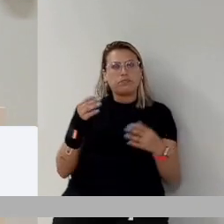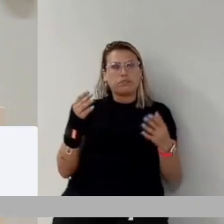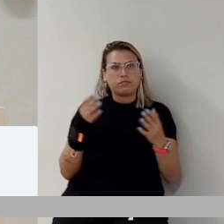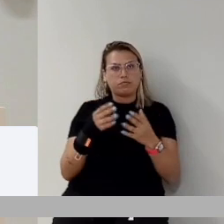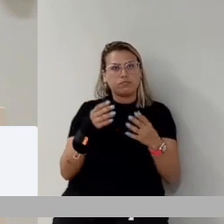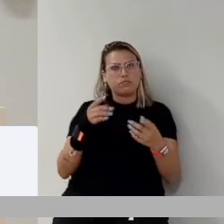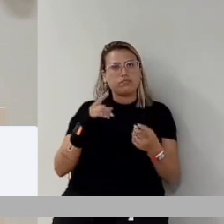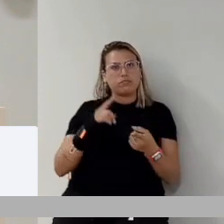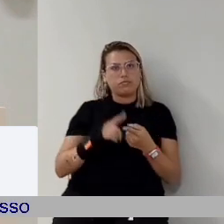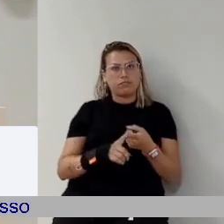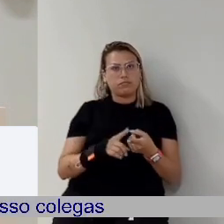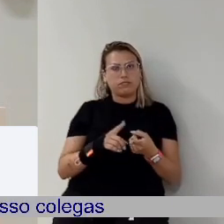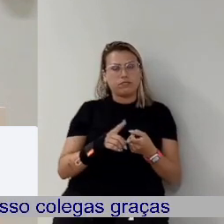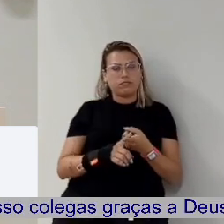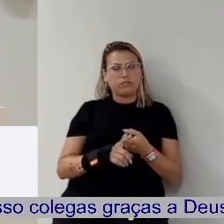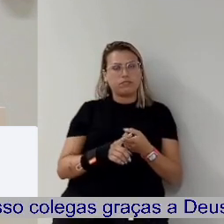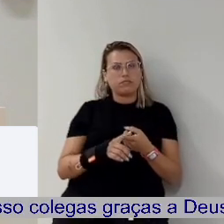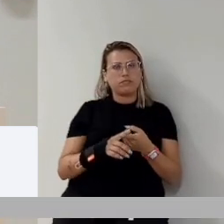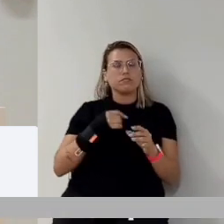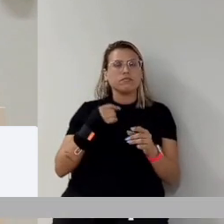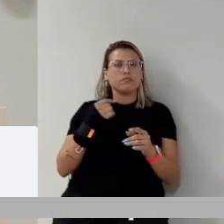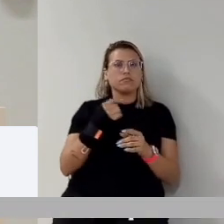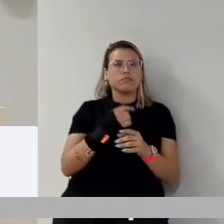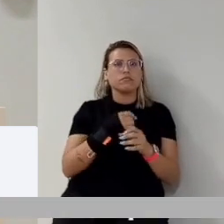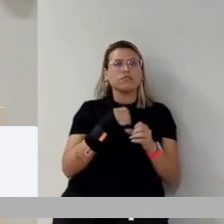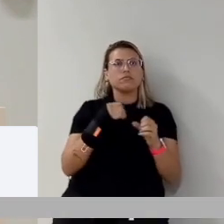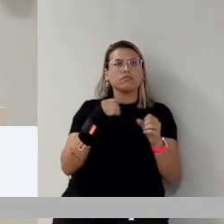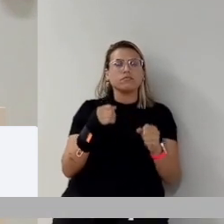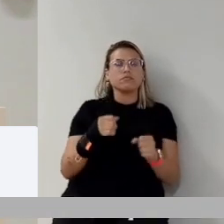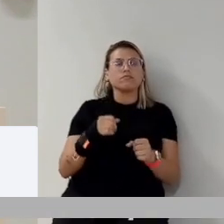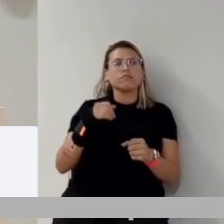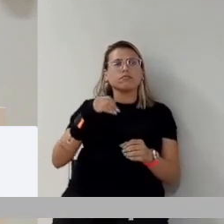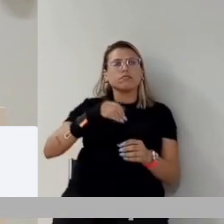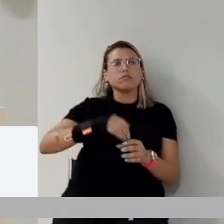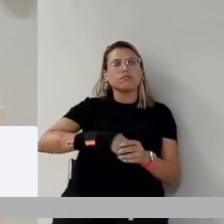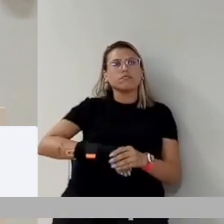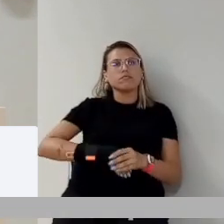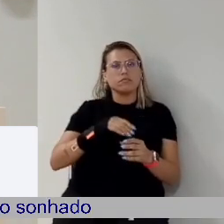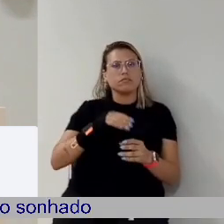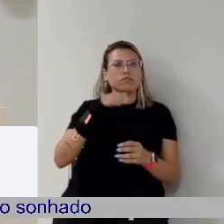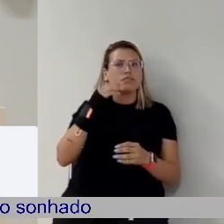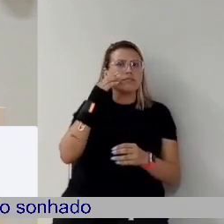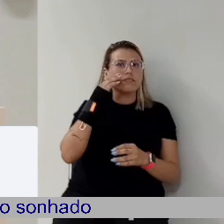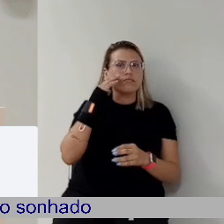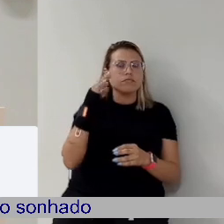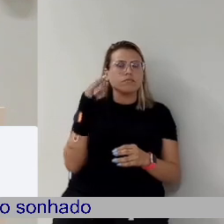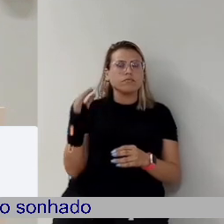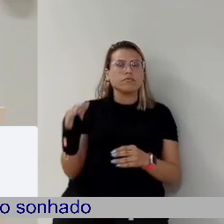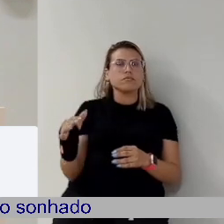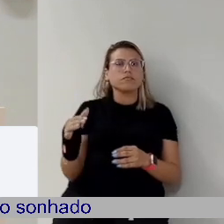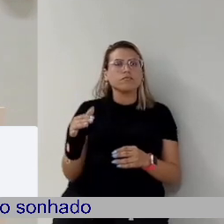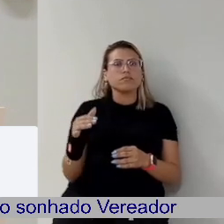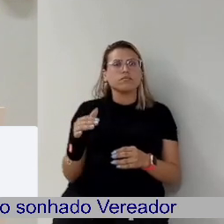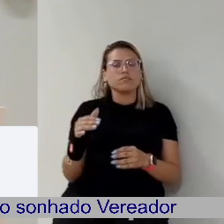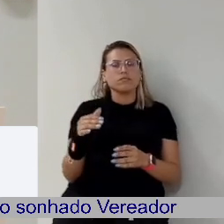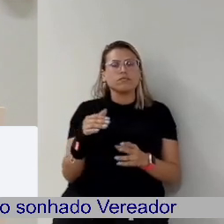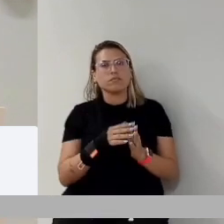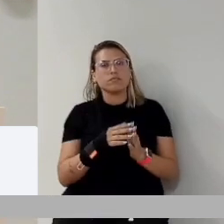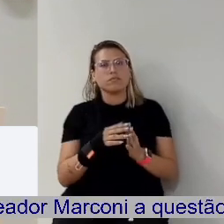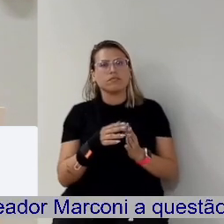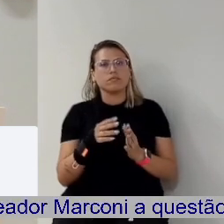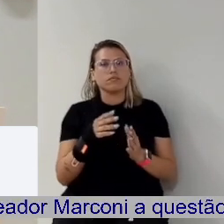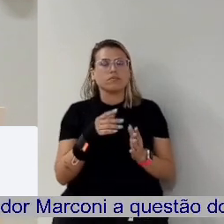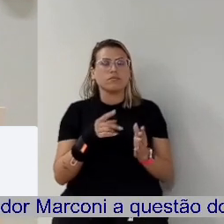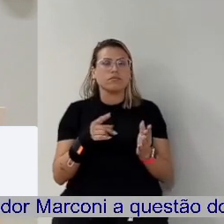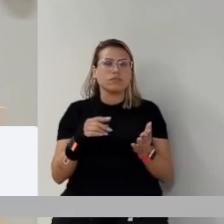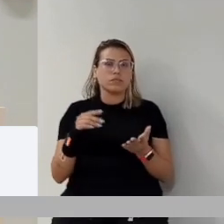também nosos colegas graças a Deus nós vamos poder ar também né o tão sonhado eh Vereador marcoin a questão do